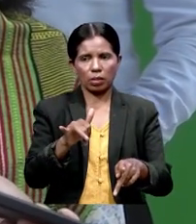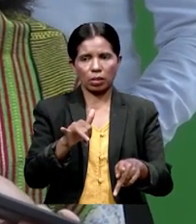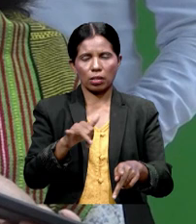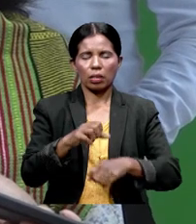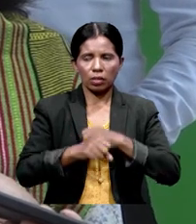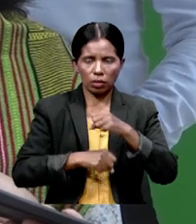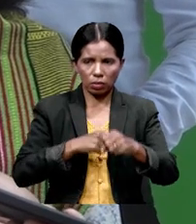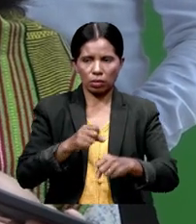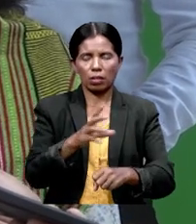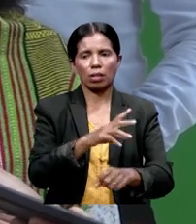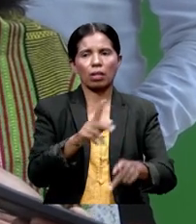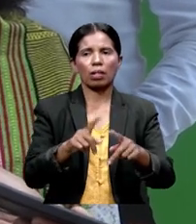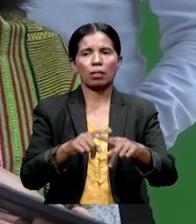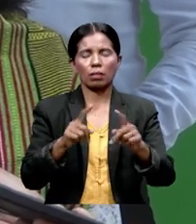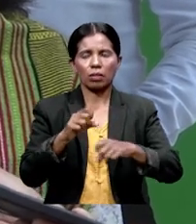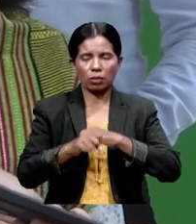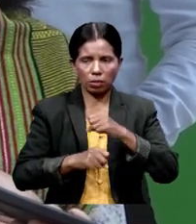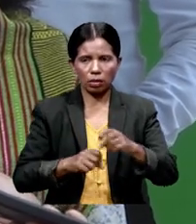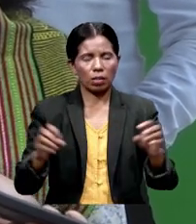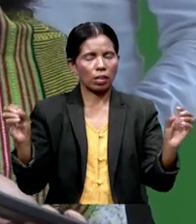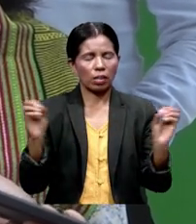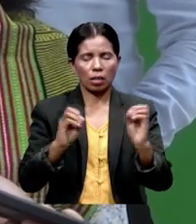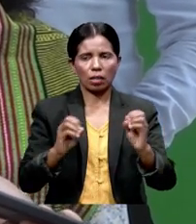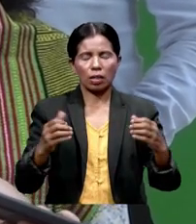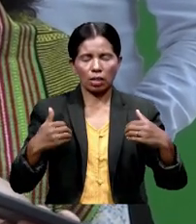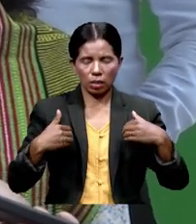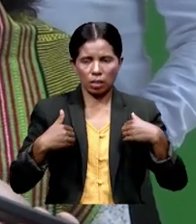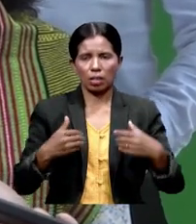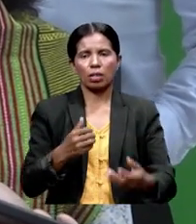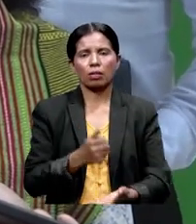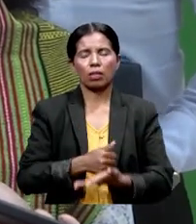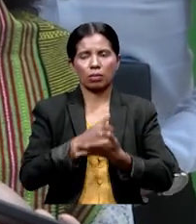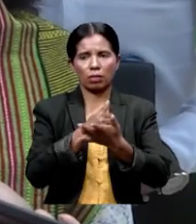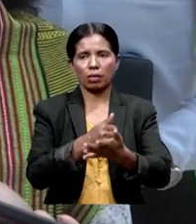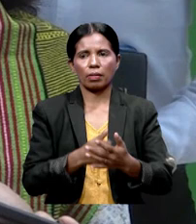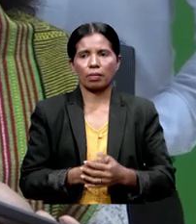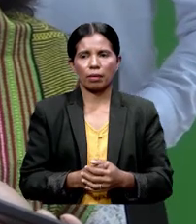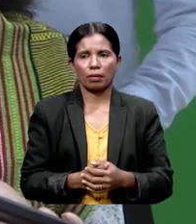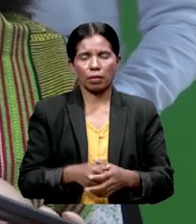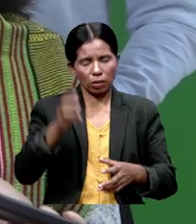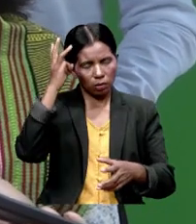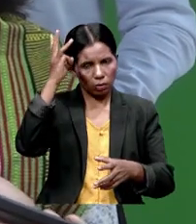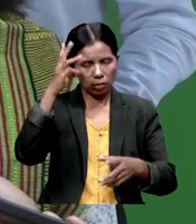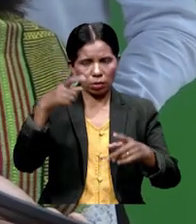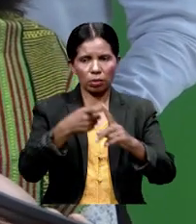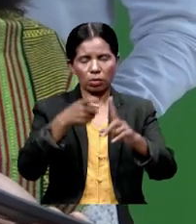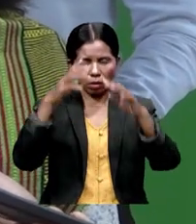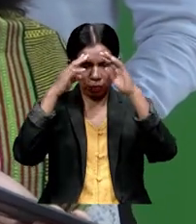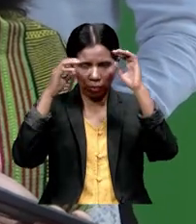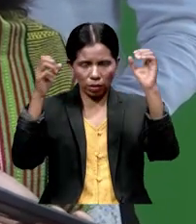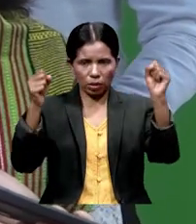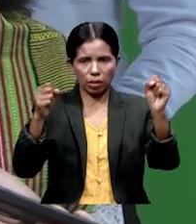susa. Uma vez susa, ira que la ia do único batida. É a única preocupação, senhor presidente da República, nem